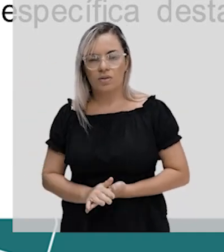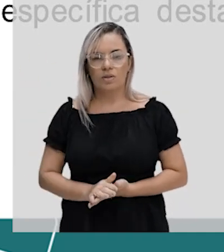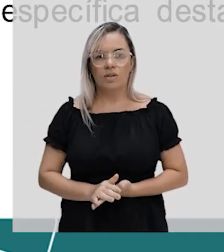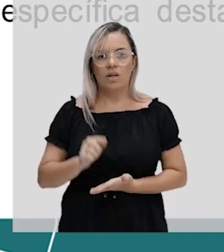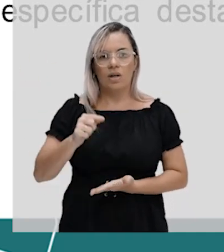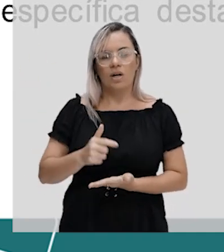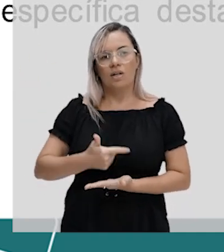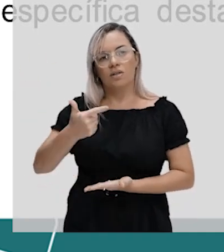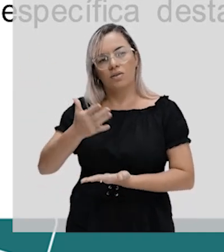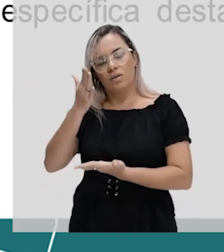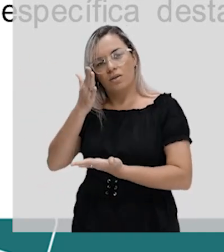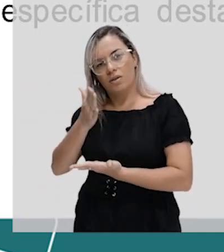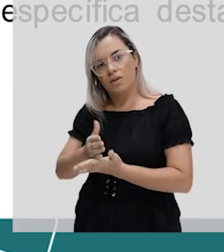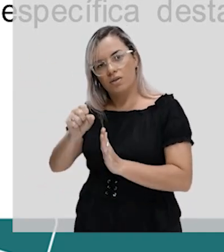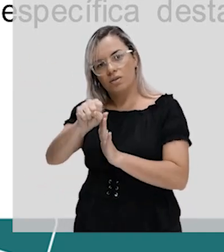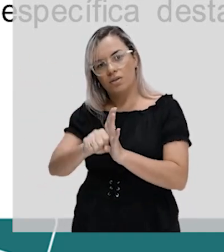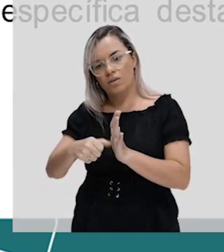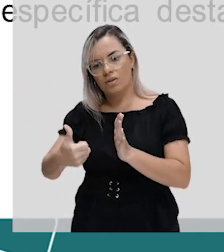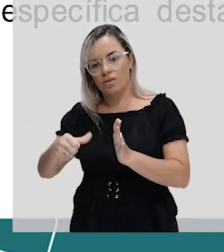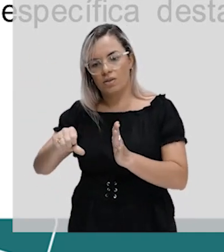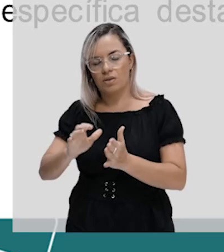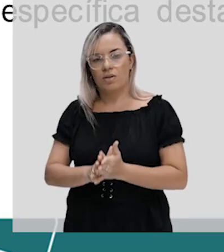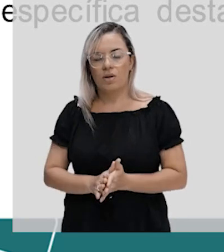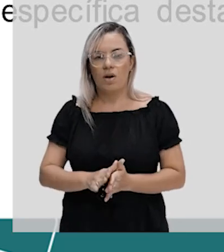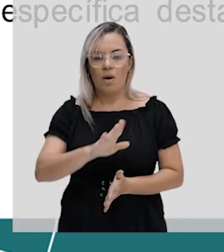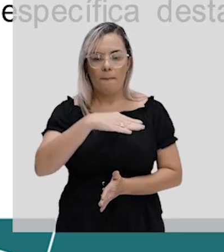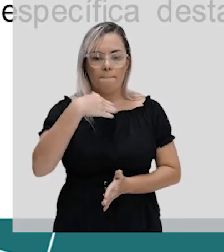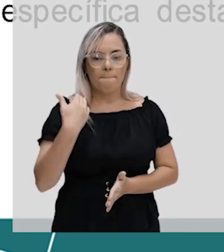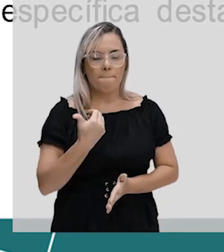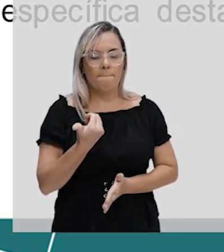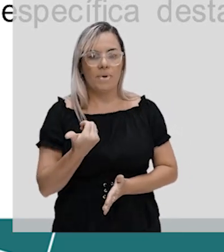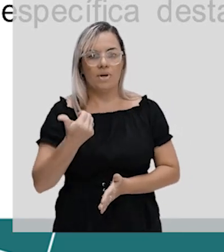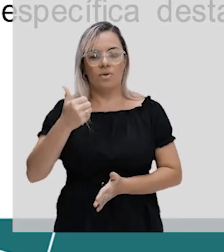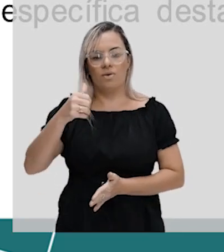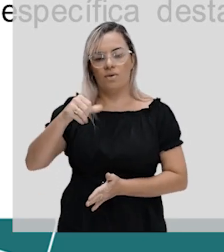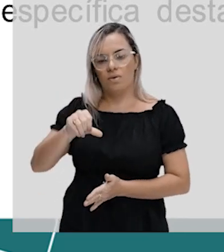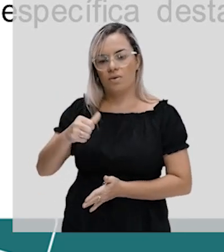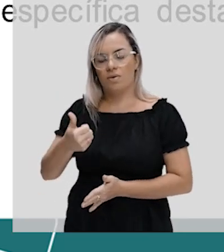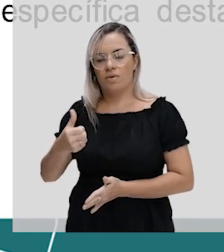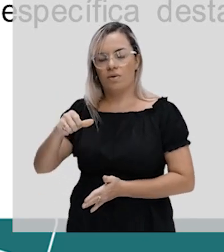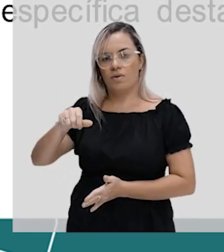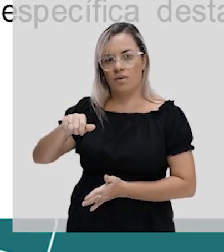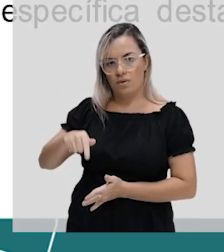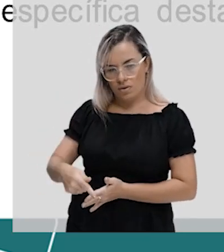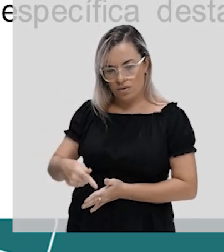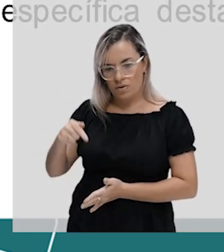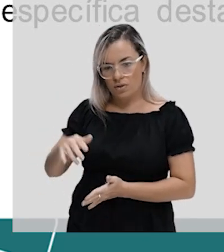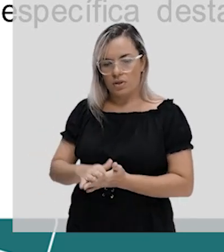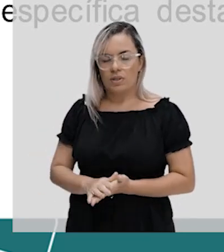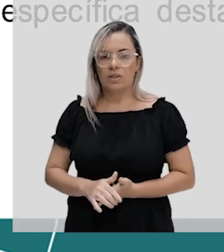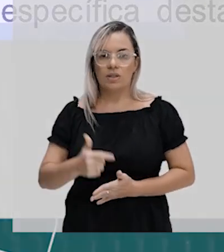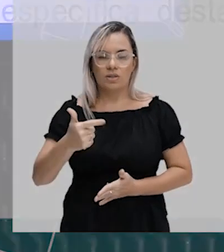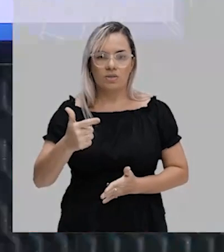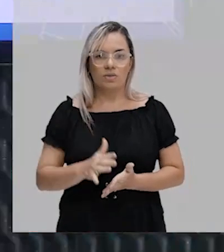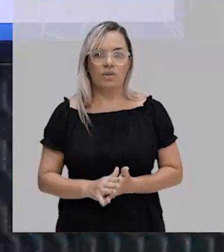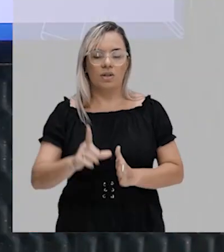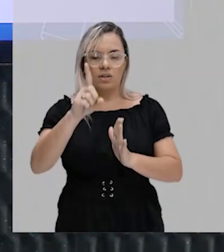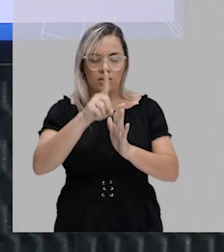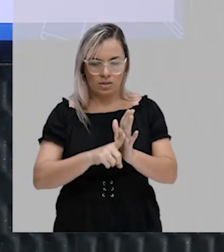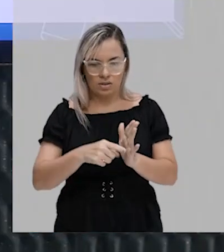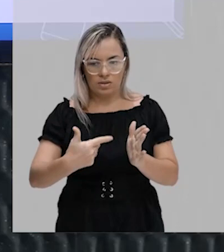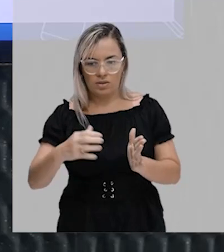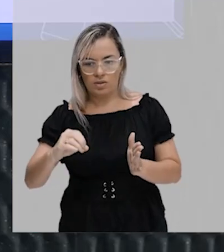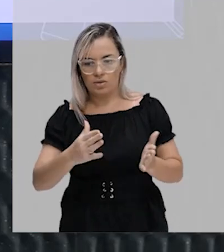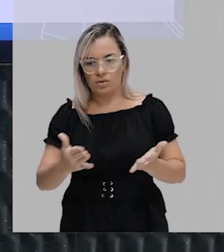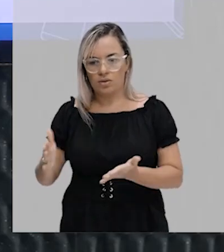metade do século XIX, e morreu em 1917, na segunda década do século XX. E o Durkheim foi